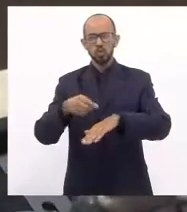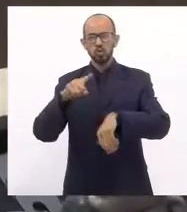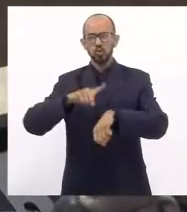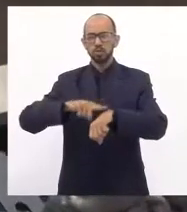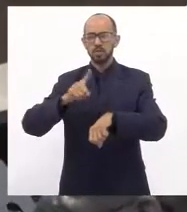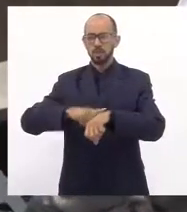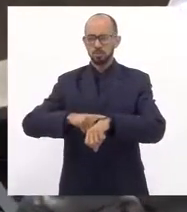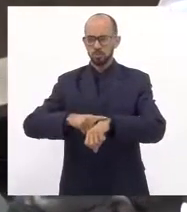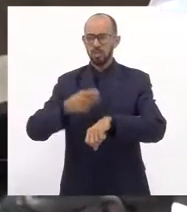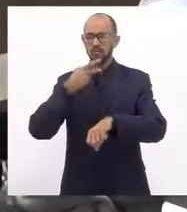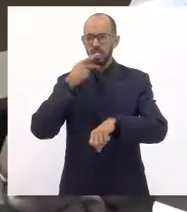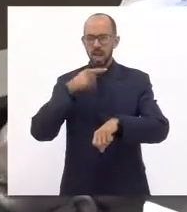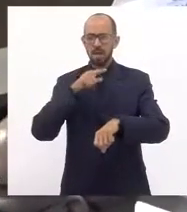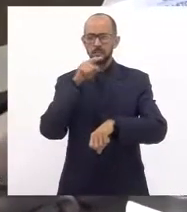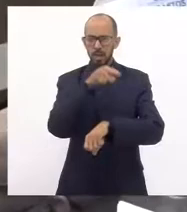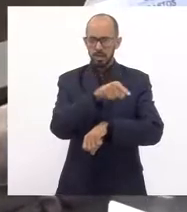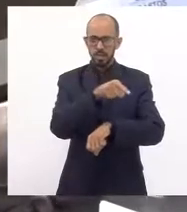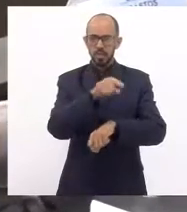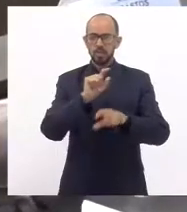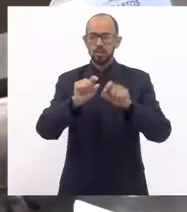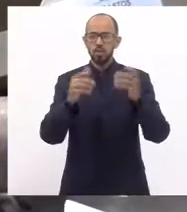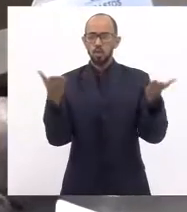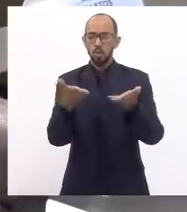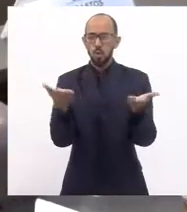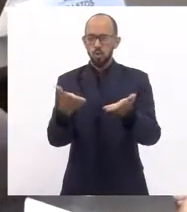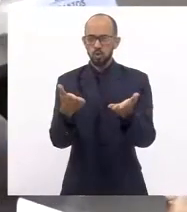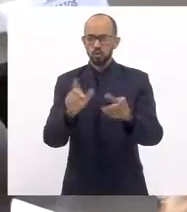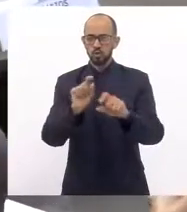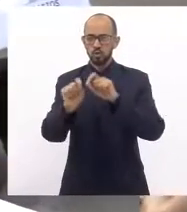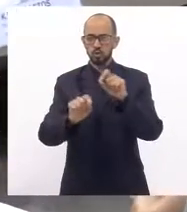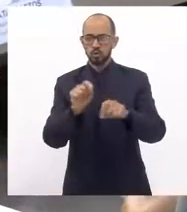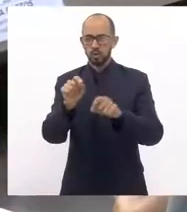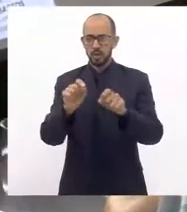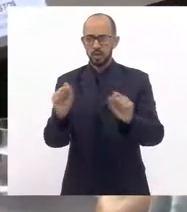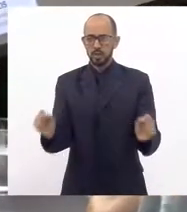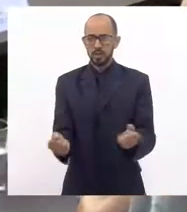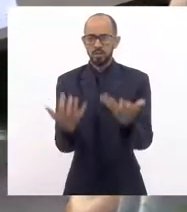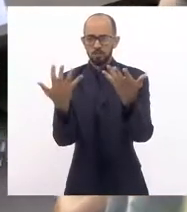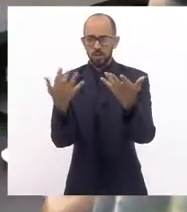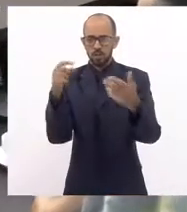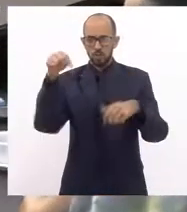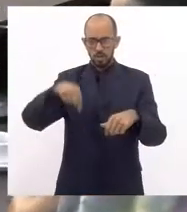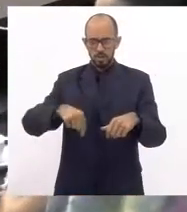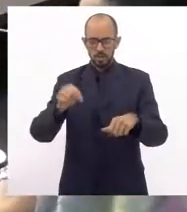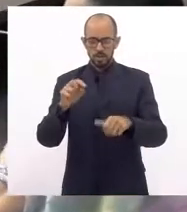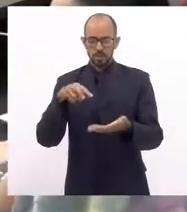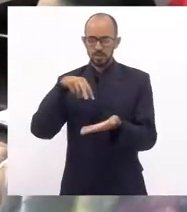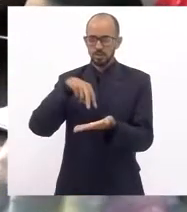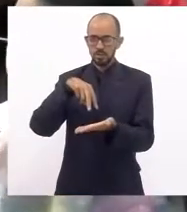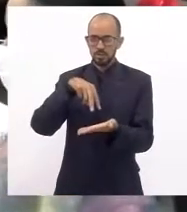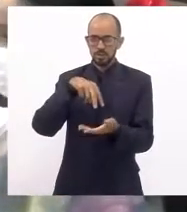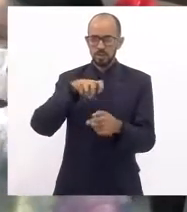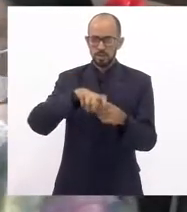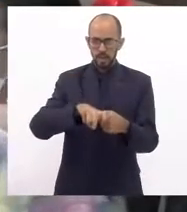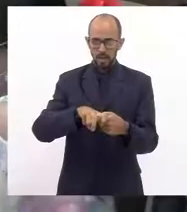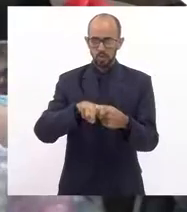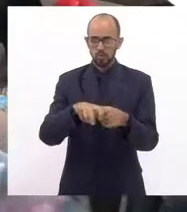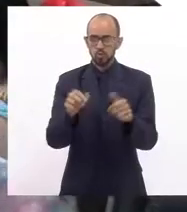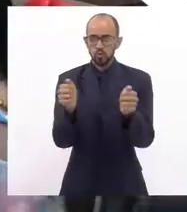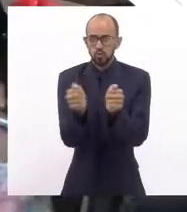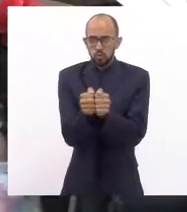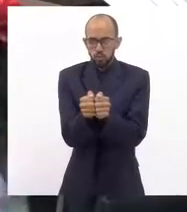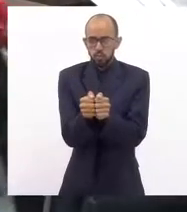quero falar para ele que hoje, através de, né, deste evento, que a gente está aqui sentados, hermanados, né,